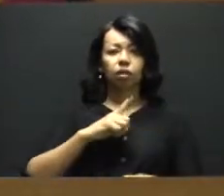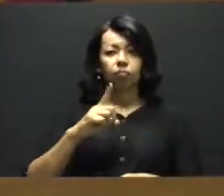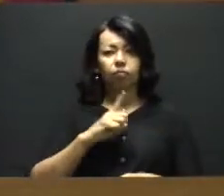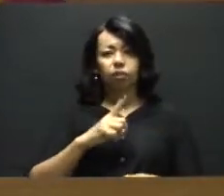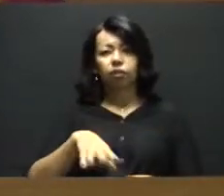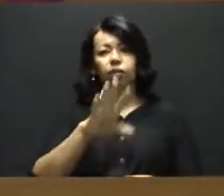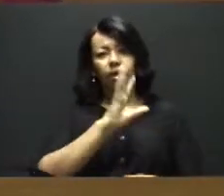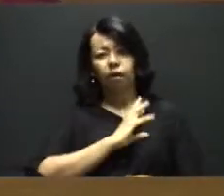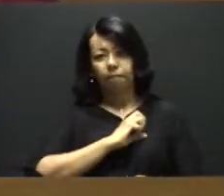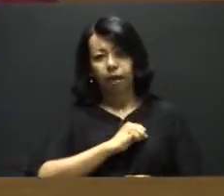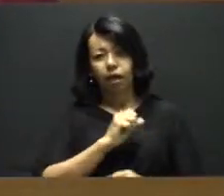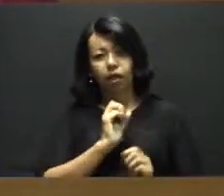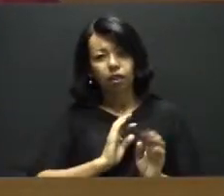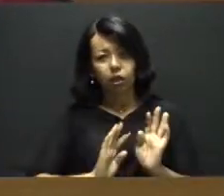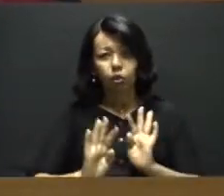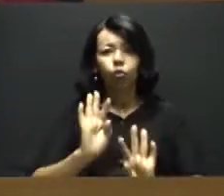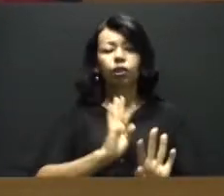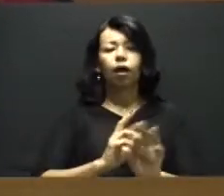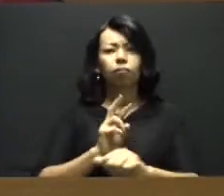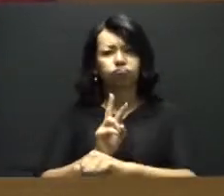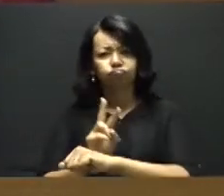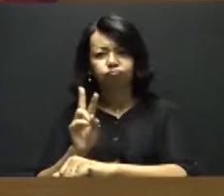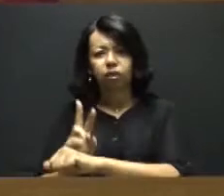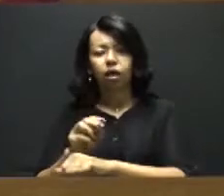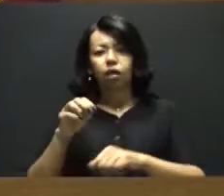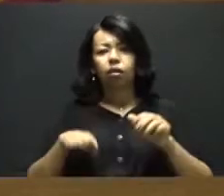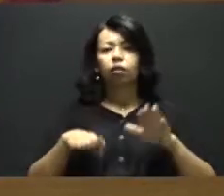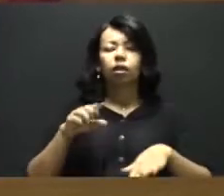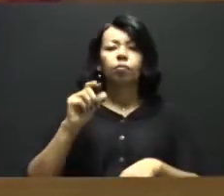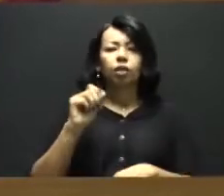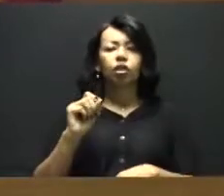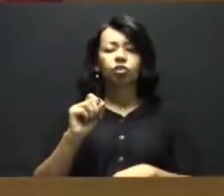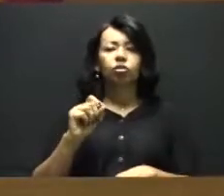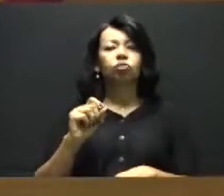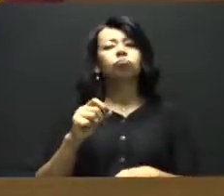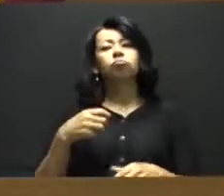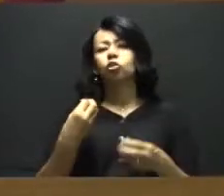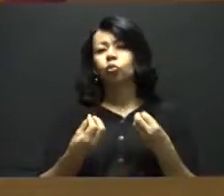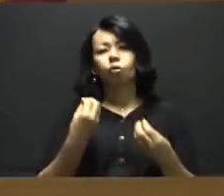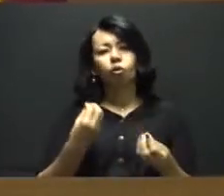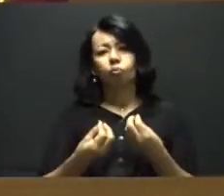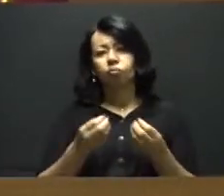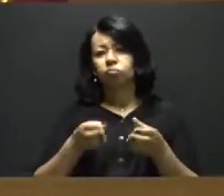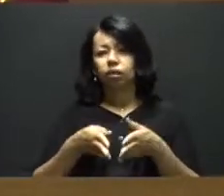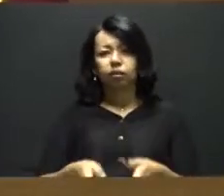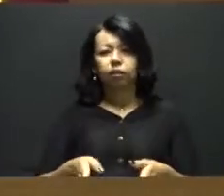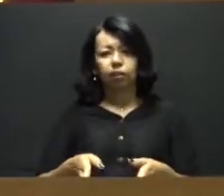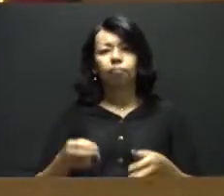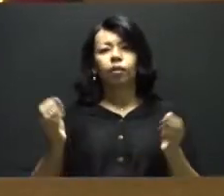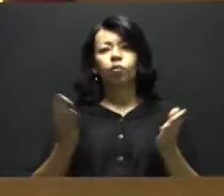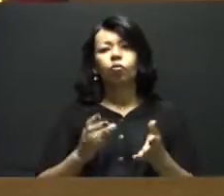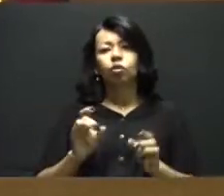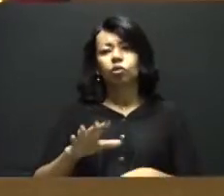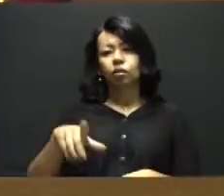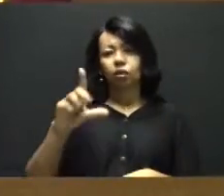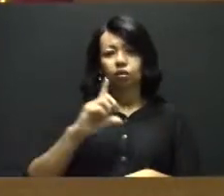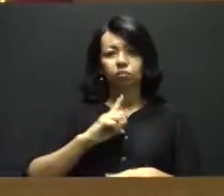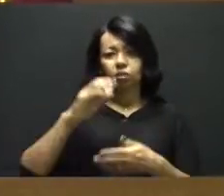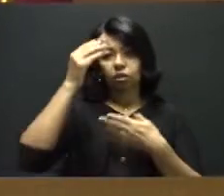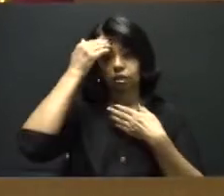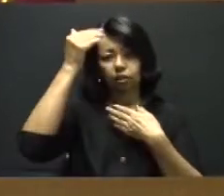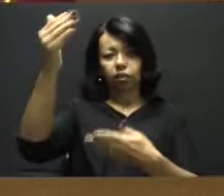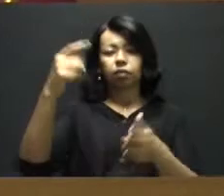amá los e cuidado e cuidá los independente da situação e hoje eu só tenho a agradecer primeiramente